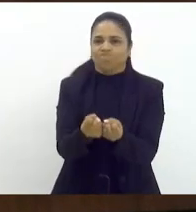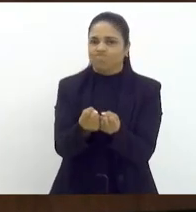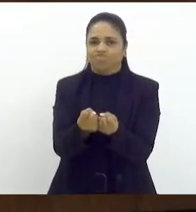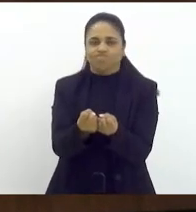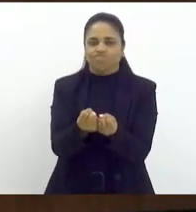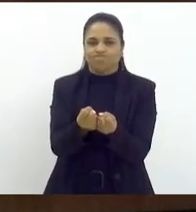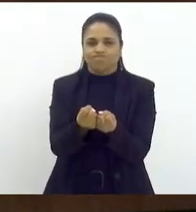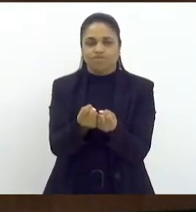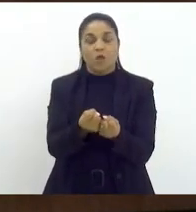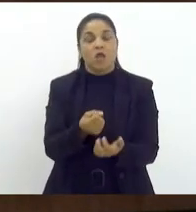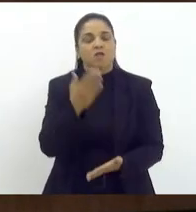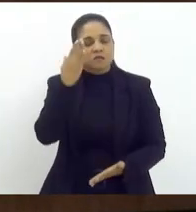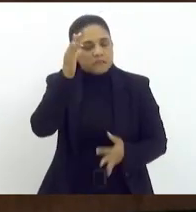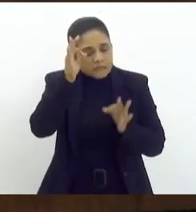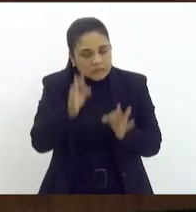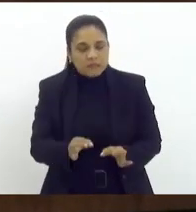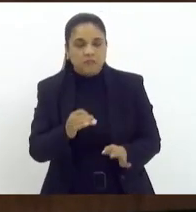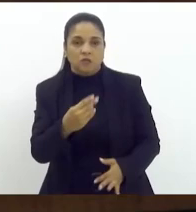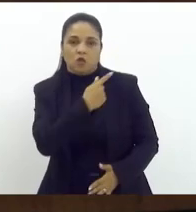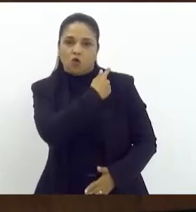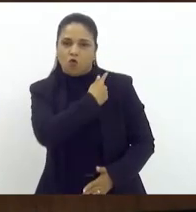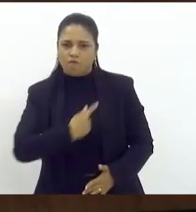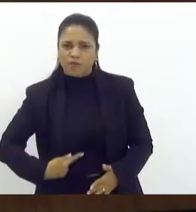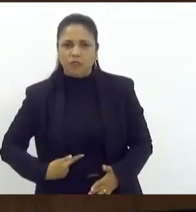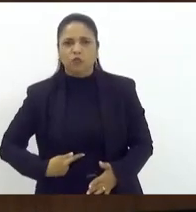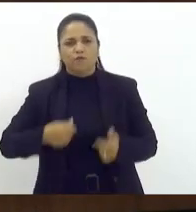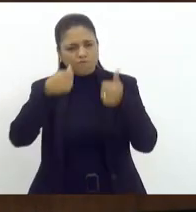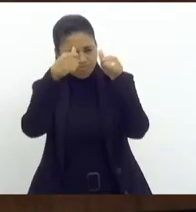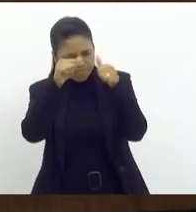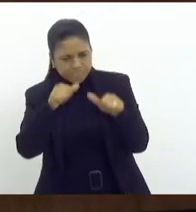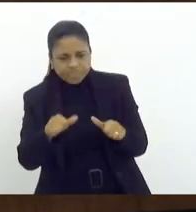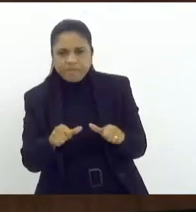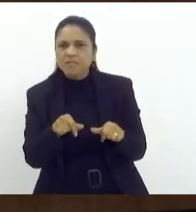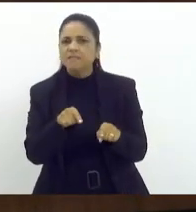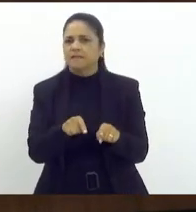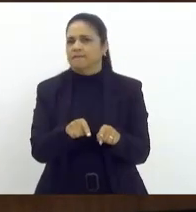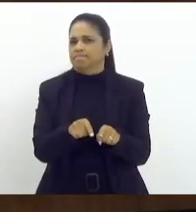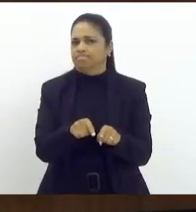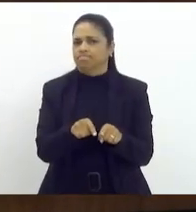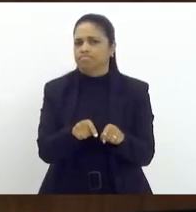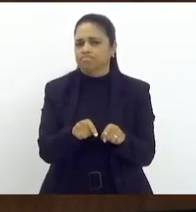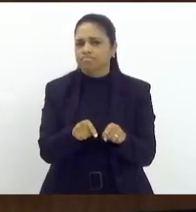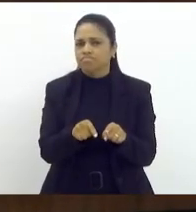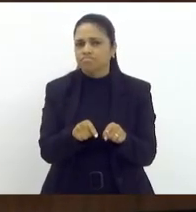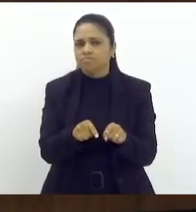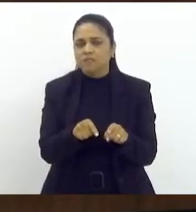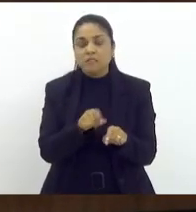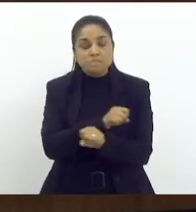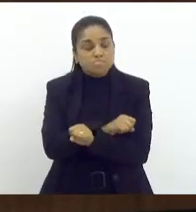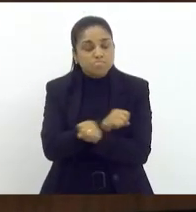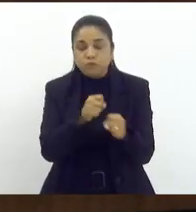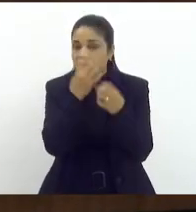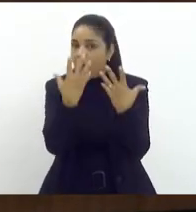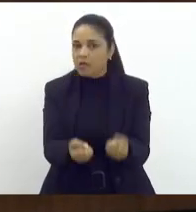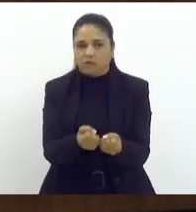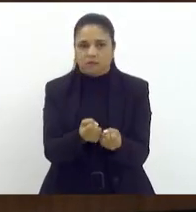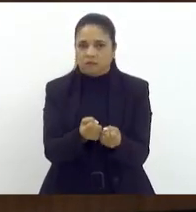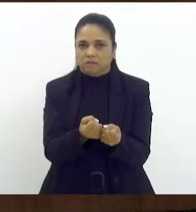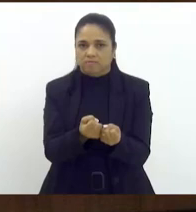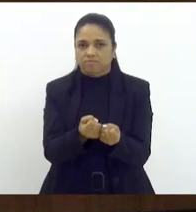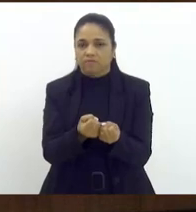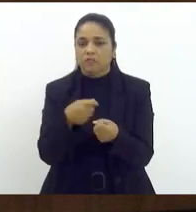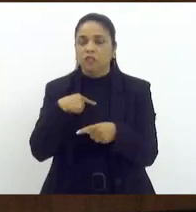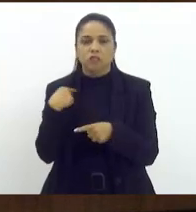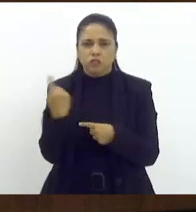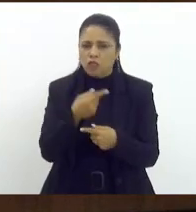tenho certeza que o nosso Governador vai estar avaliando toda essa questão porque é inadmissível e nós vamos estar